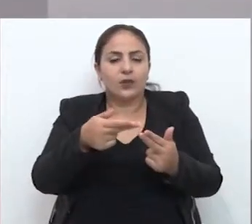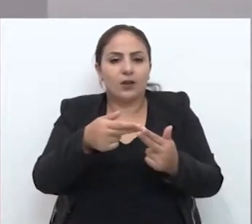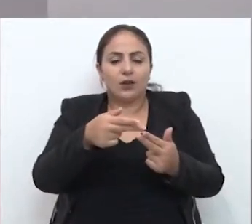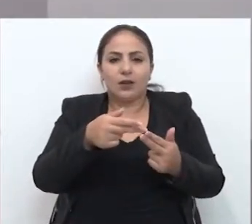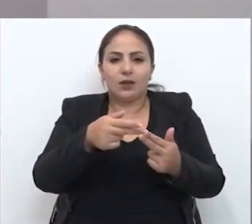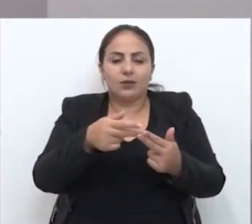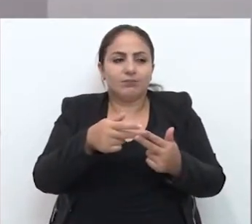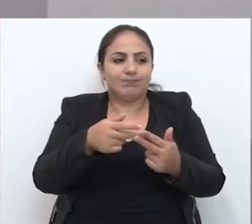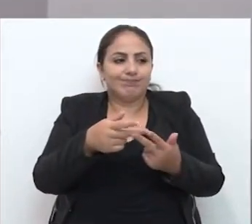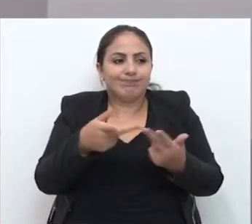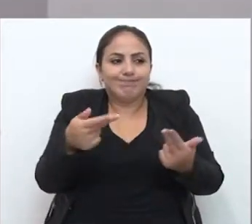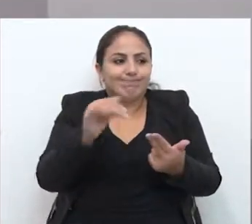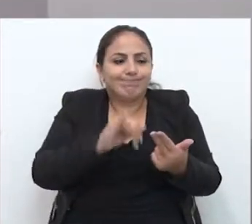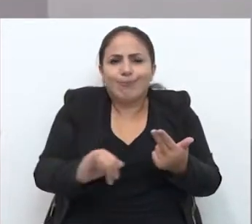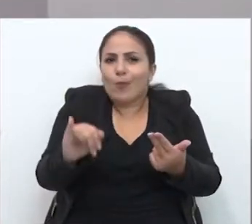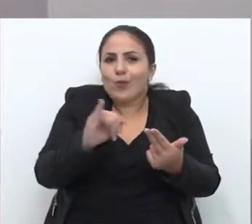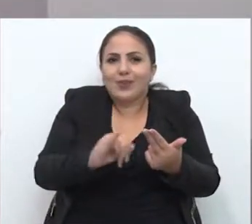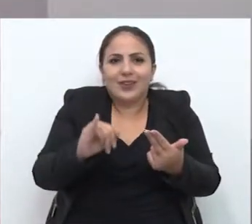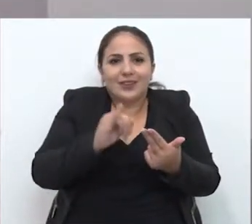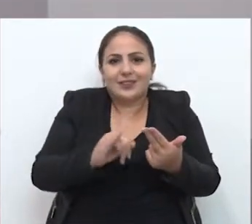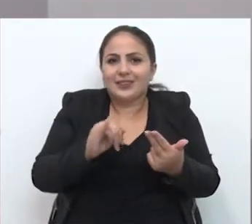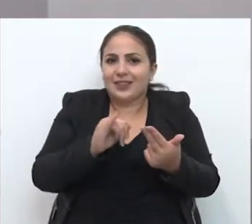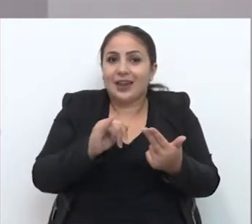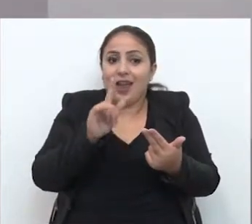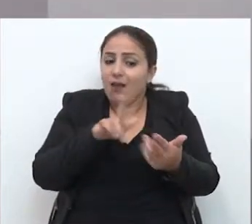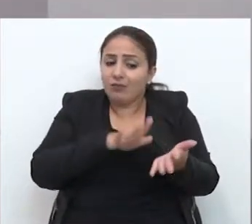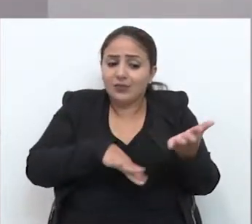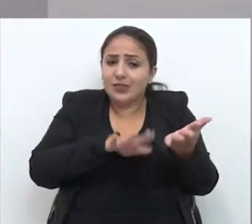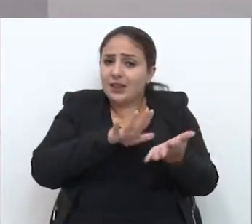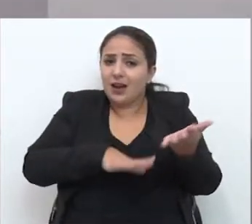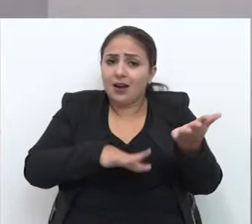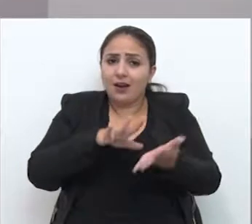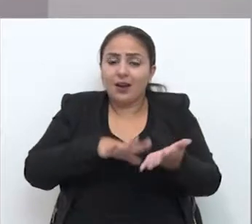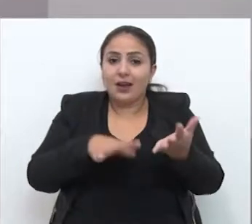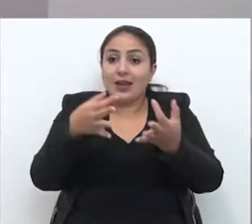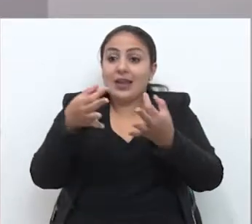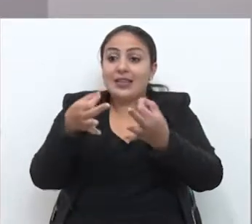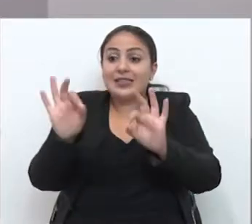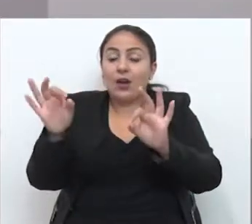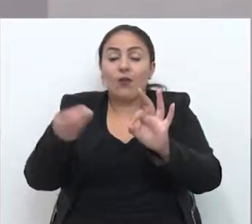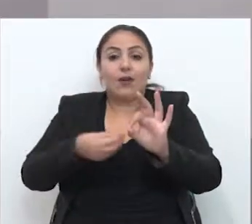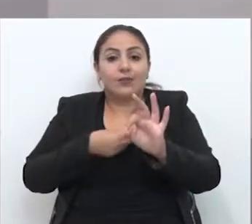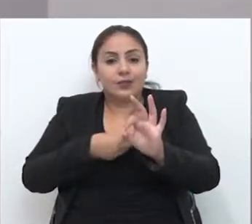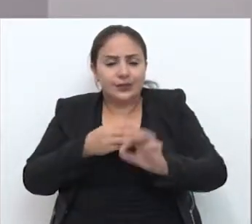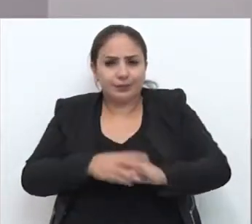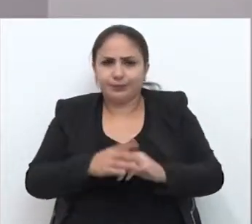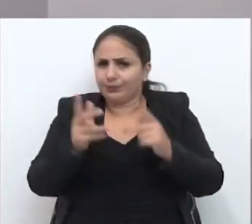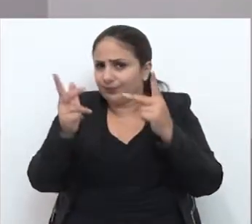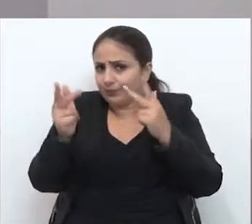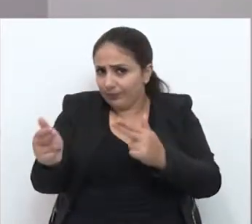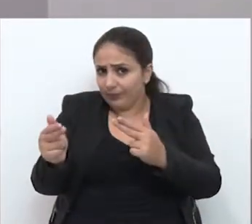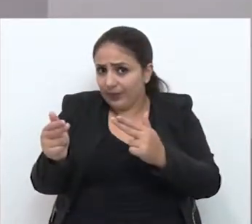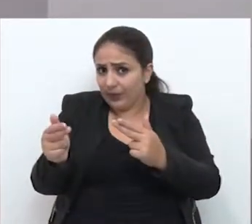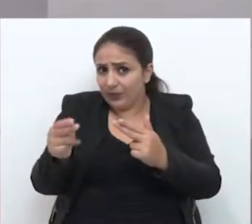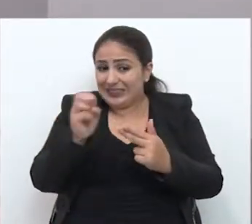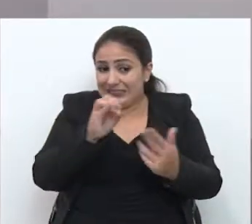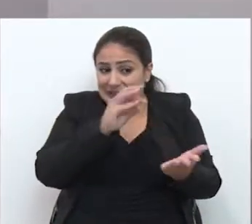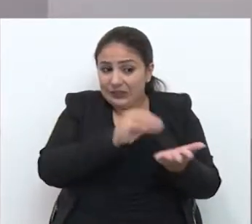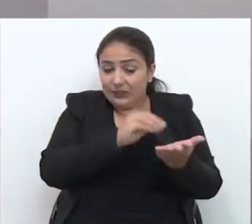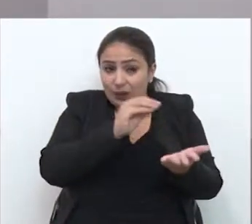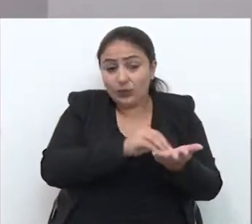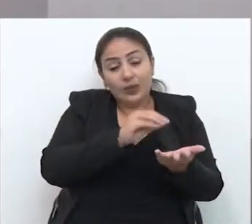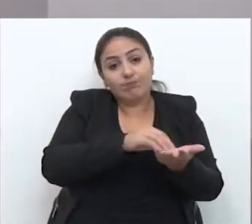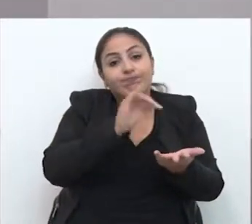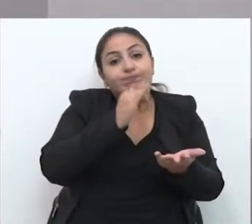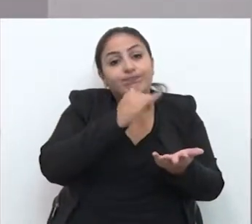coisa tão útil, uma coisa que é sagrada, que é o sangue, que salva vidas. E assim, quando